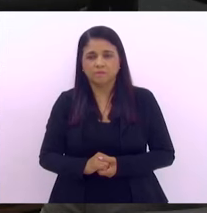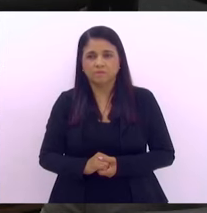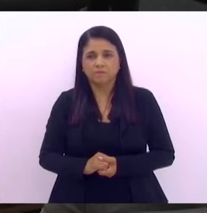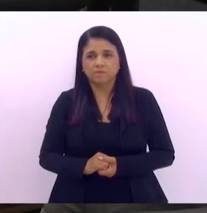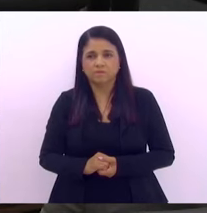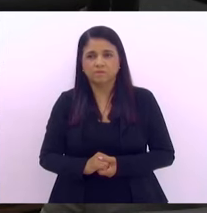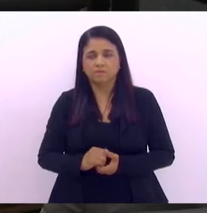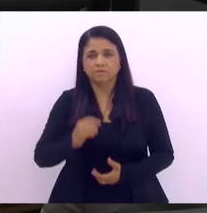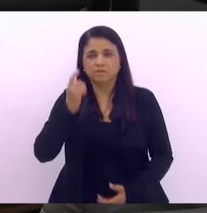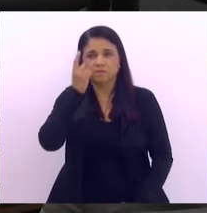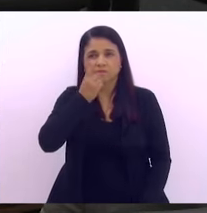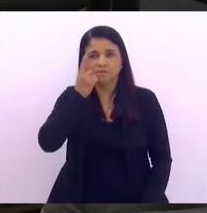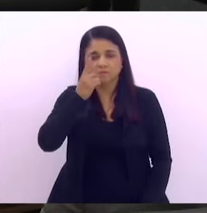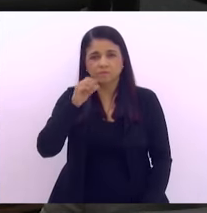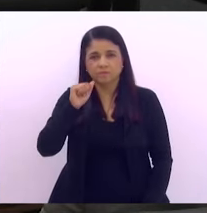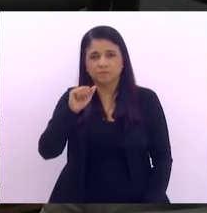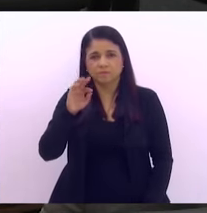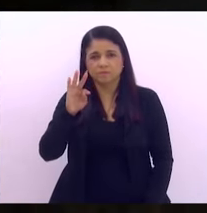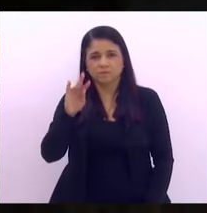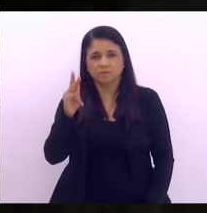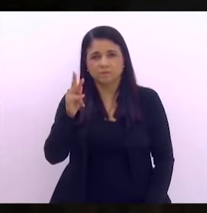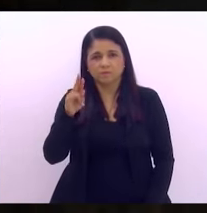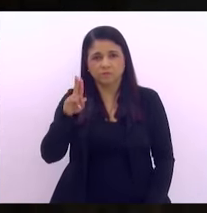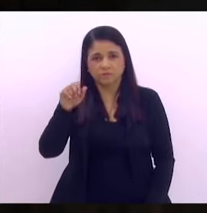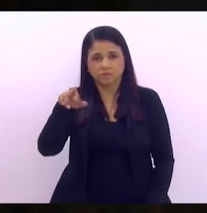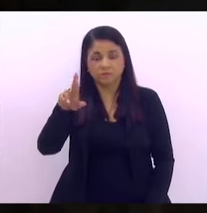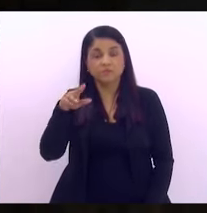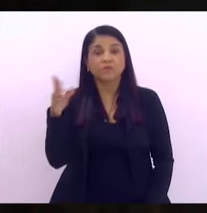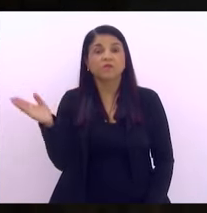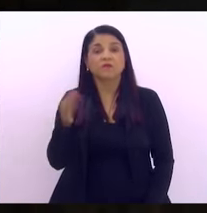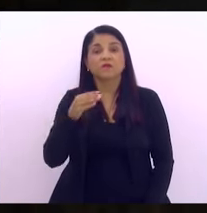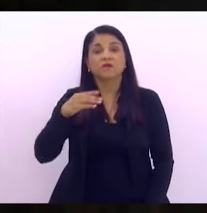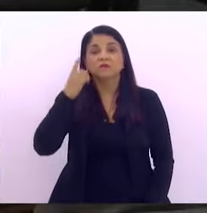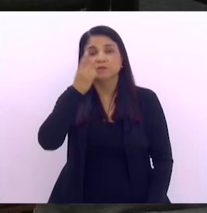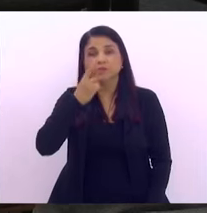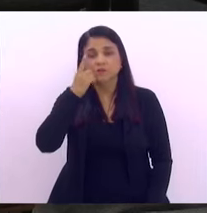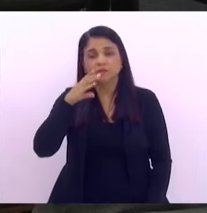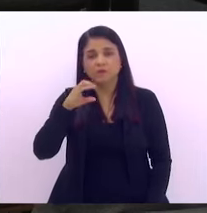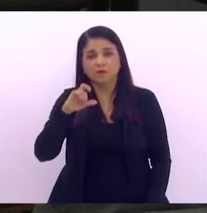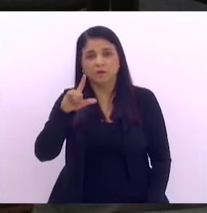Deputado Arthur Monteiro, não. Deputado Cláudio Caiado, por favor.